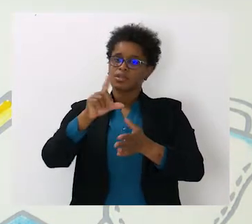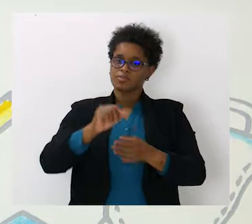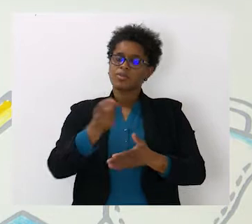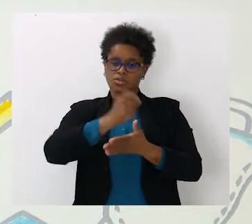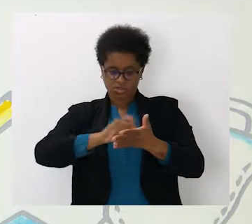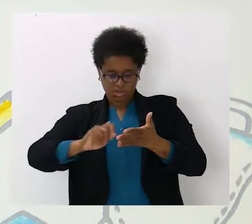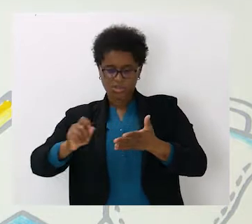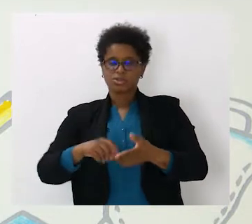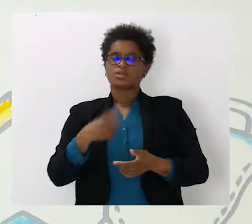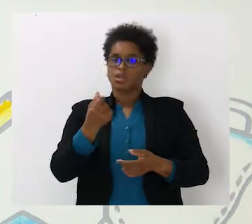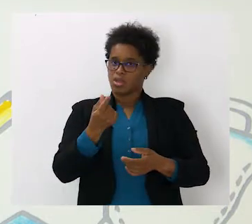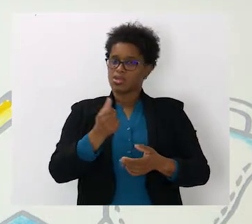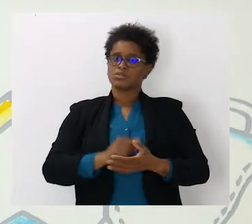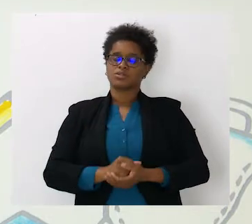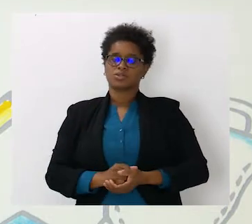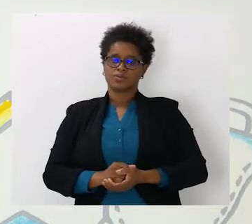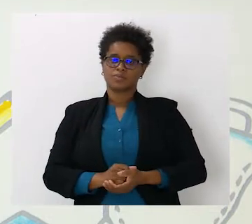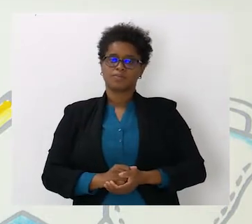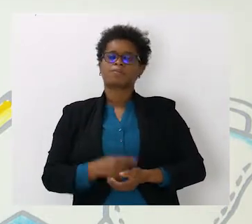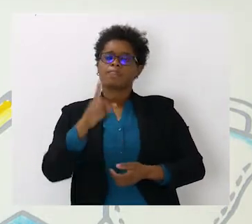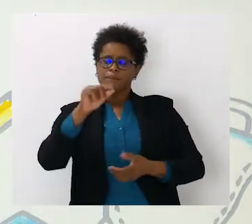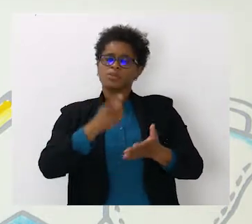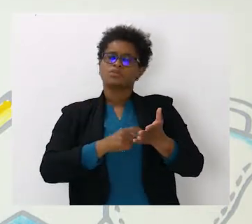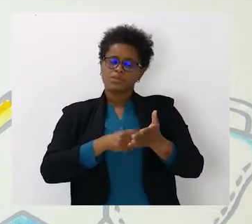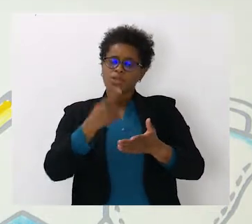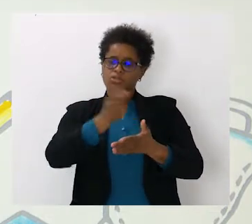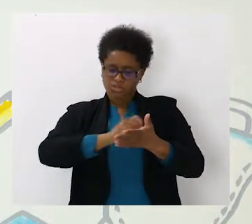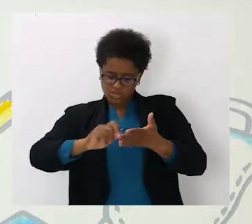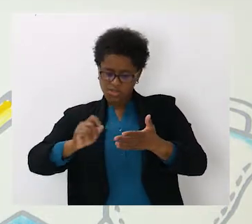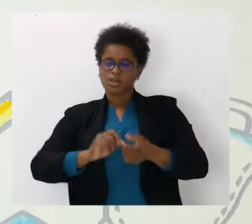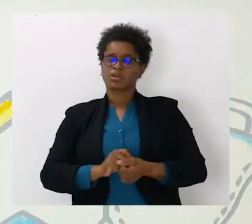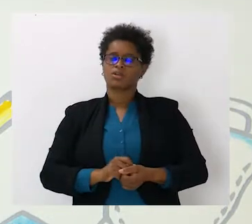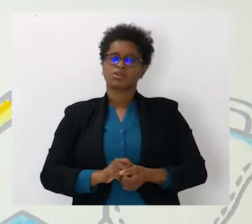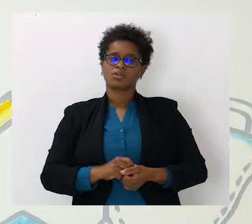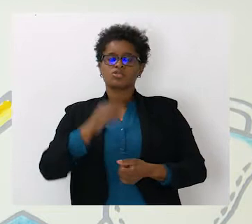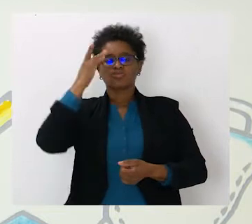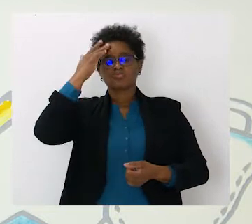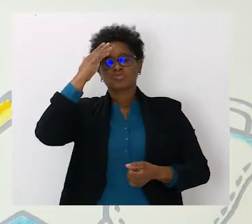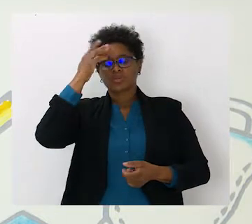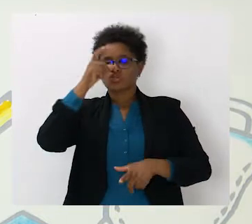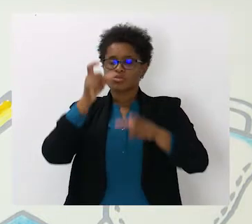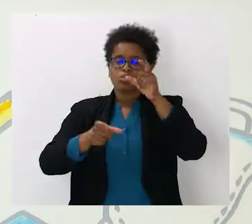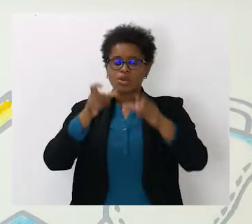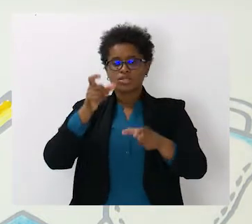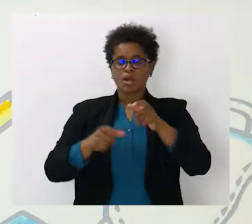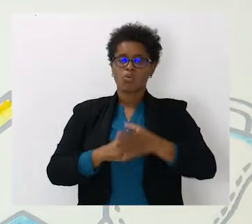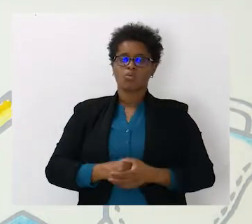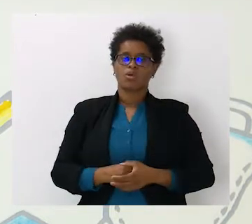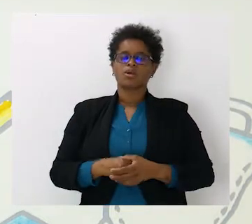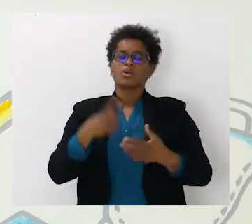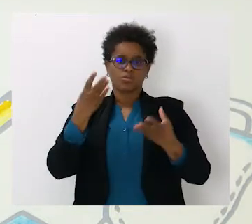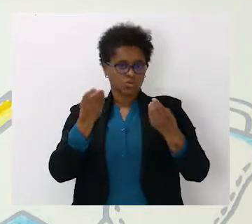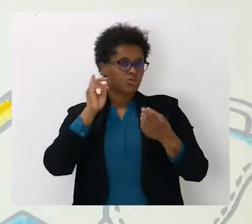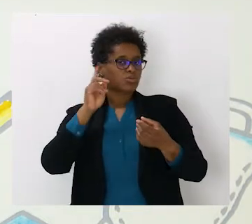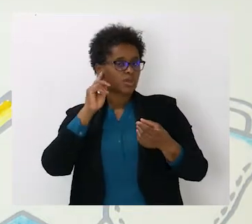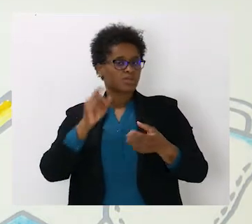necessário também registrar as riquezas, era necessário também registrar número de população,